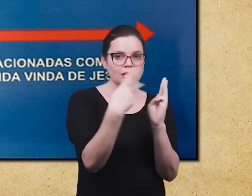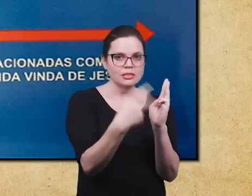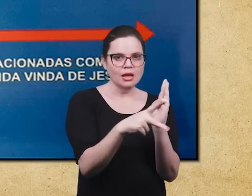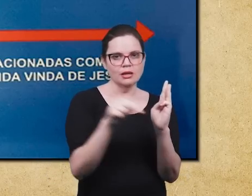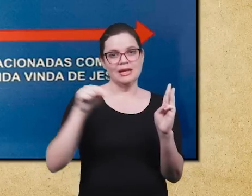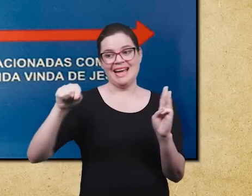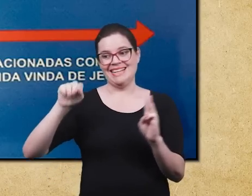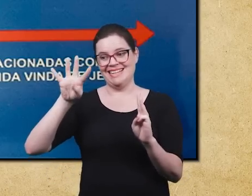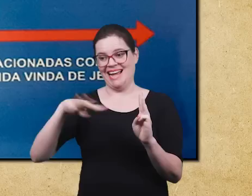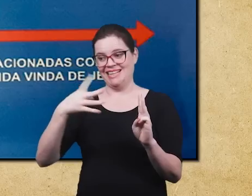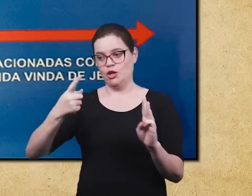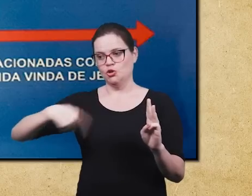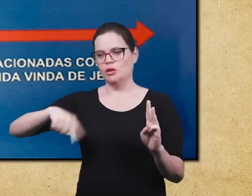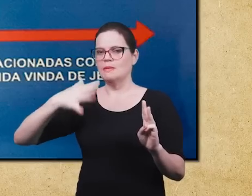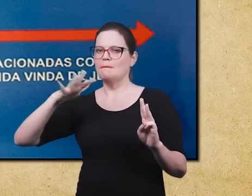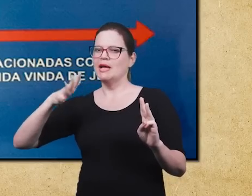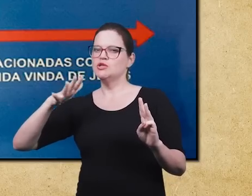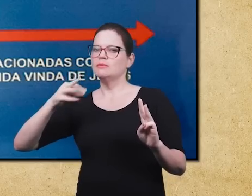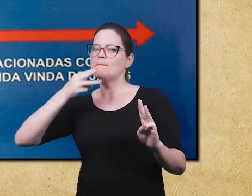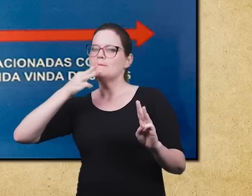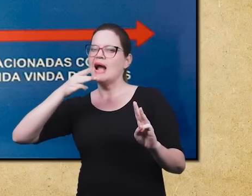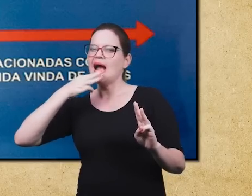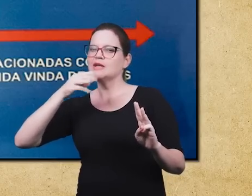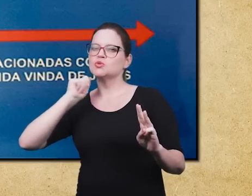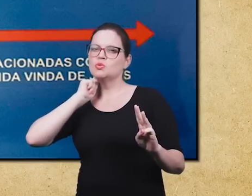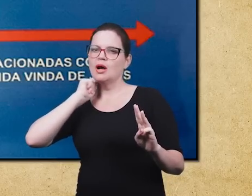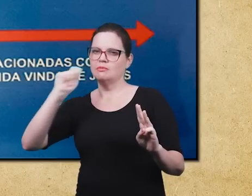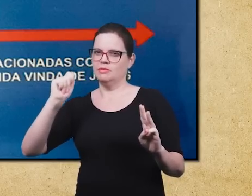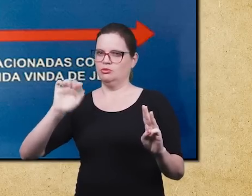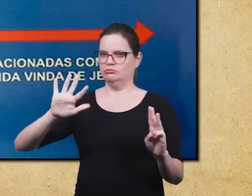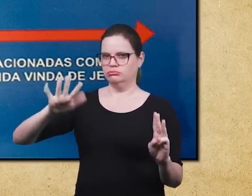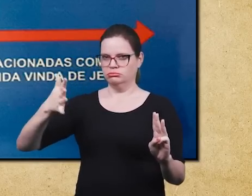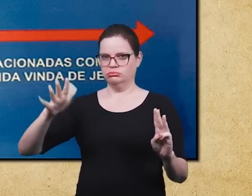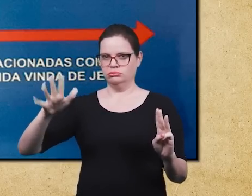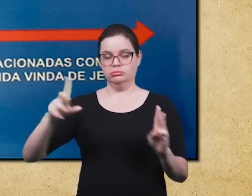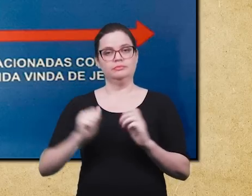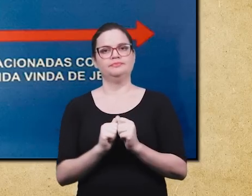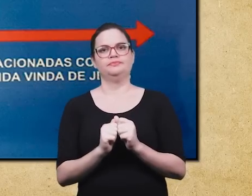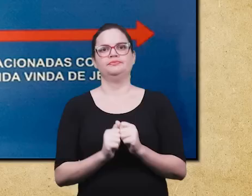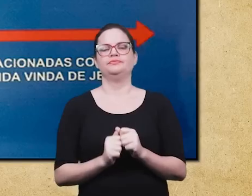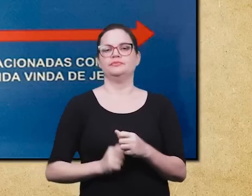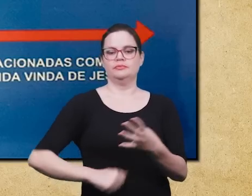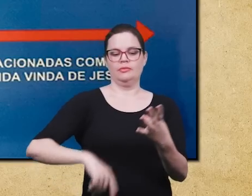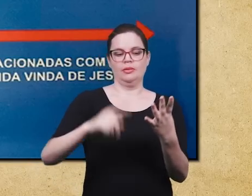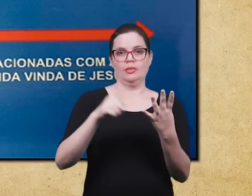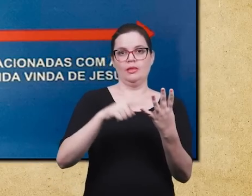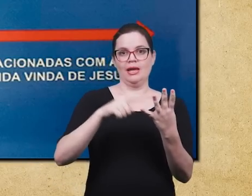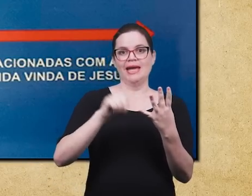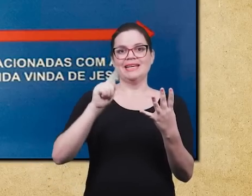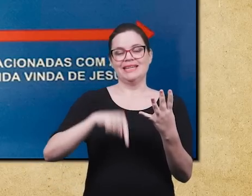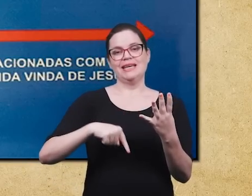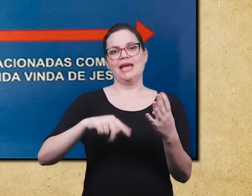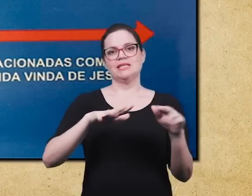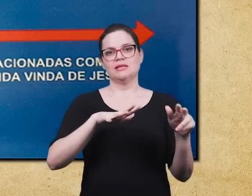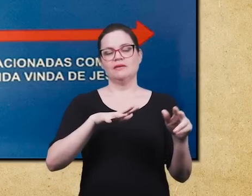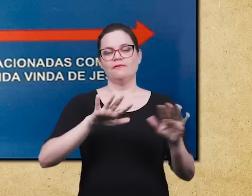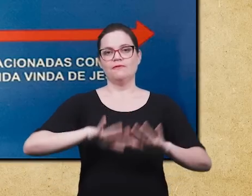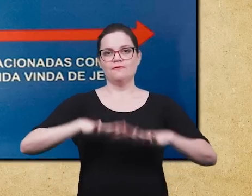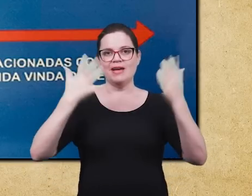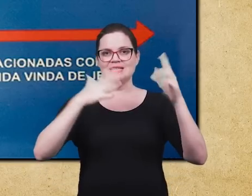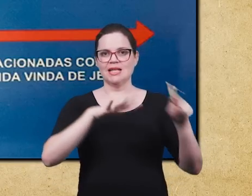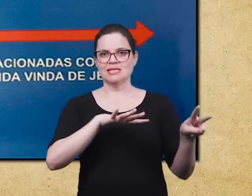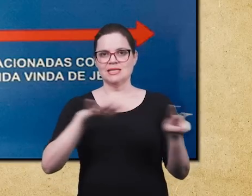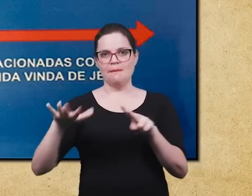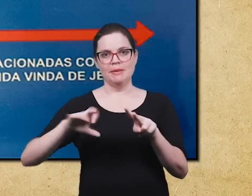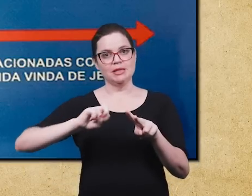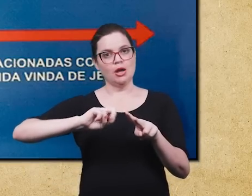aproximadamente entre março e abril. A quarta festa, que era Festas das Semanas ou Pentecostes, ocorria no terceiro mês,